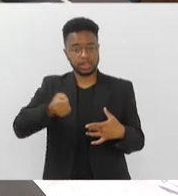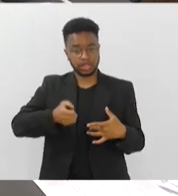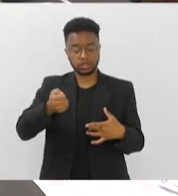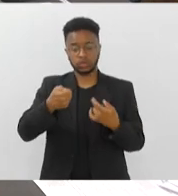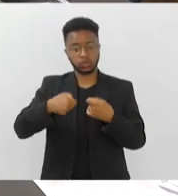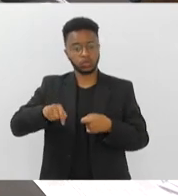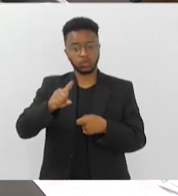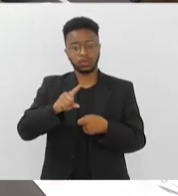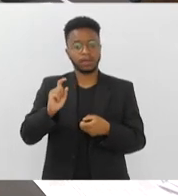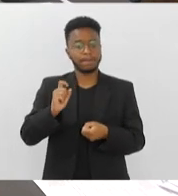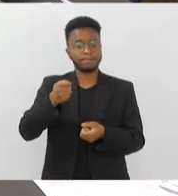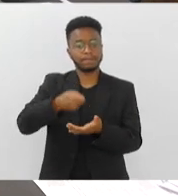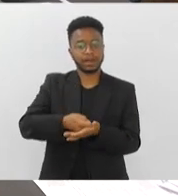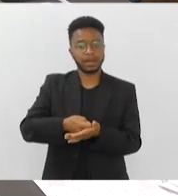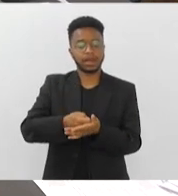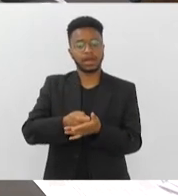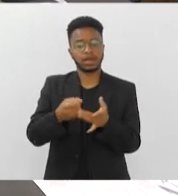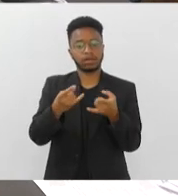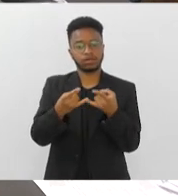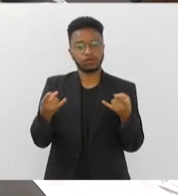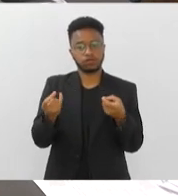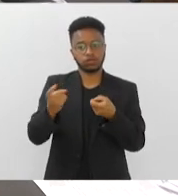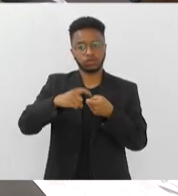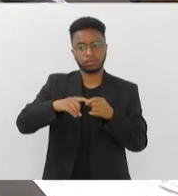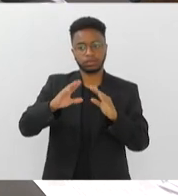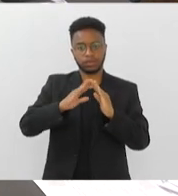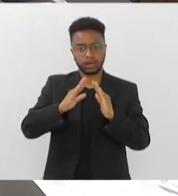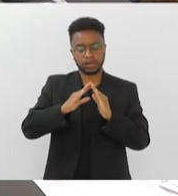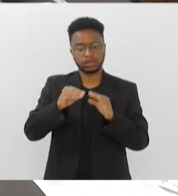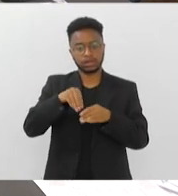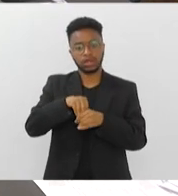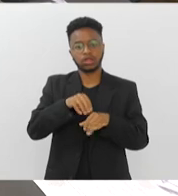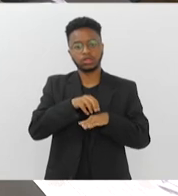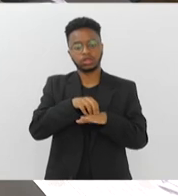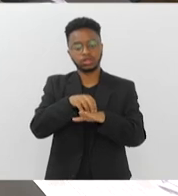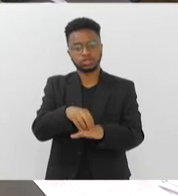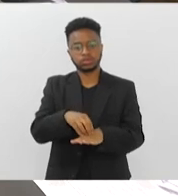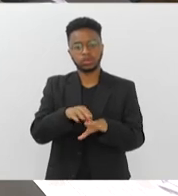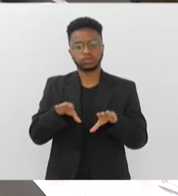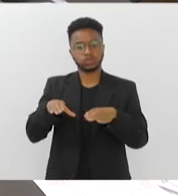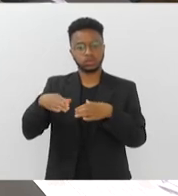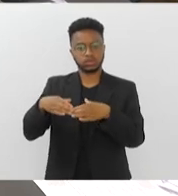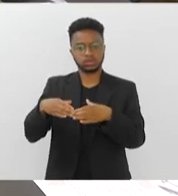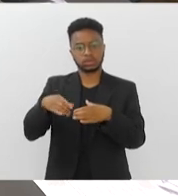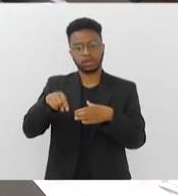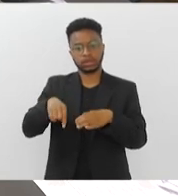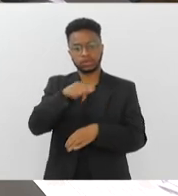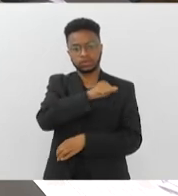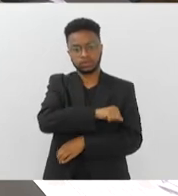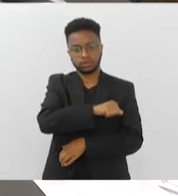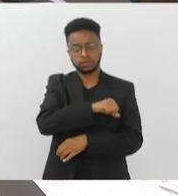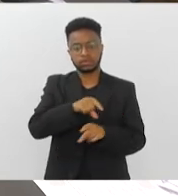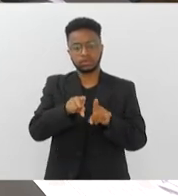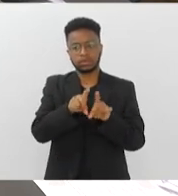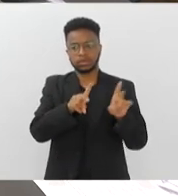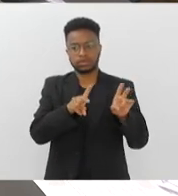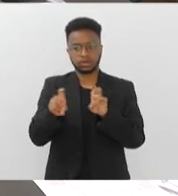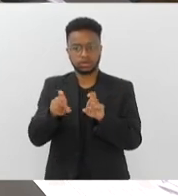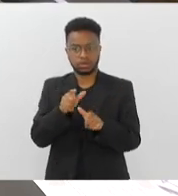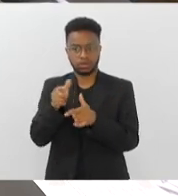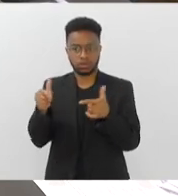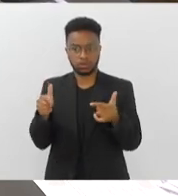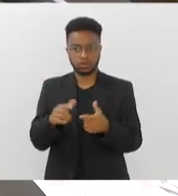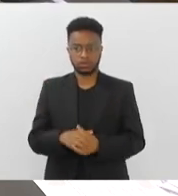de retorno até a residência deste nos transportes coletivos intermunicipais no Estado do Rio de Janeiro e dá outras